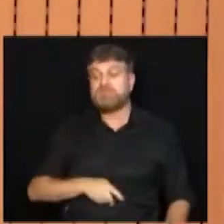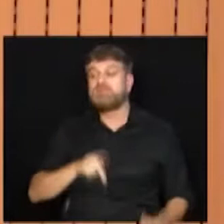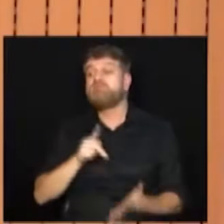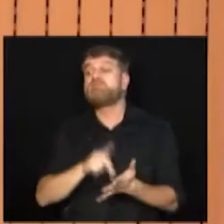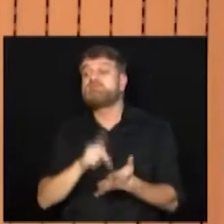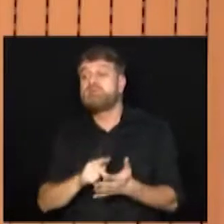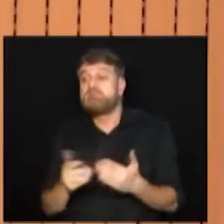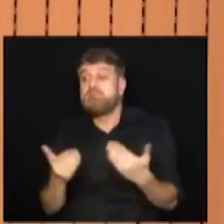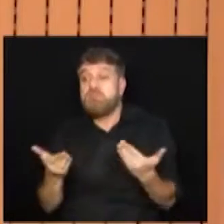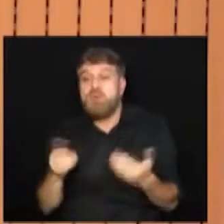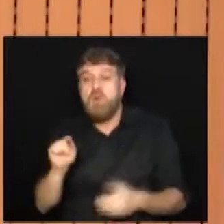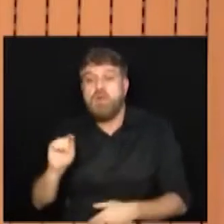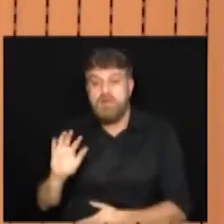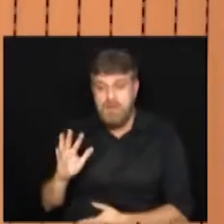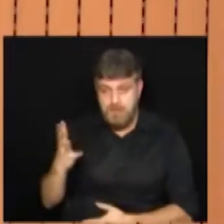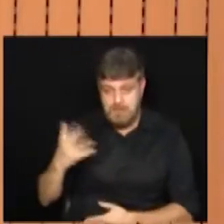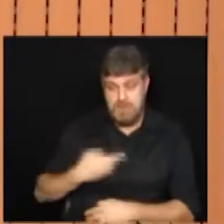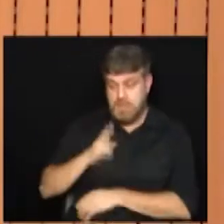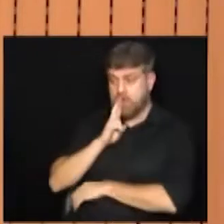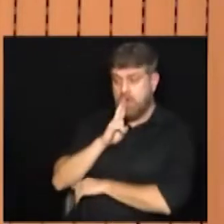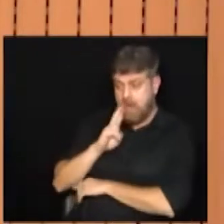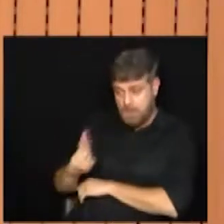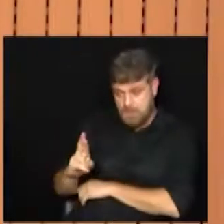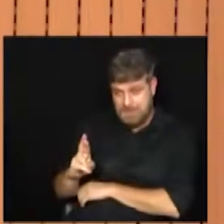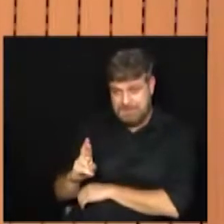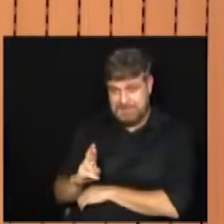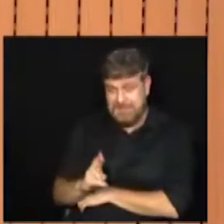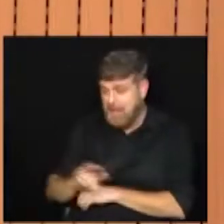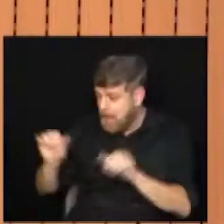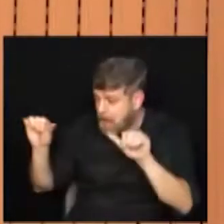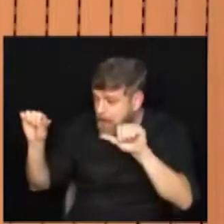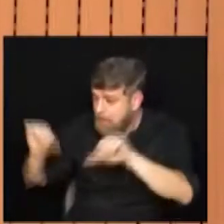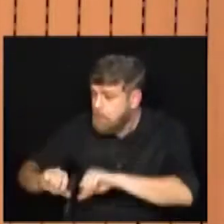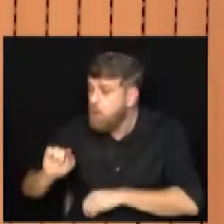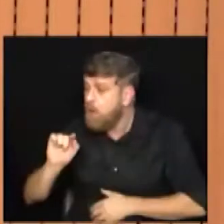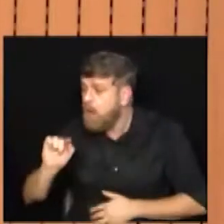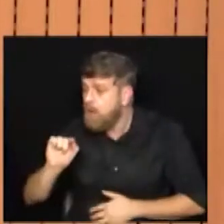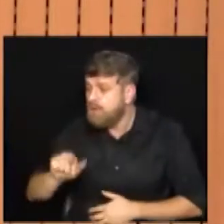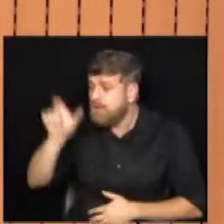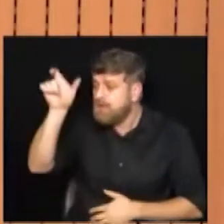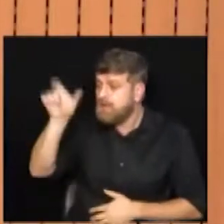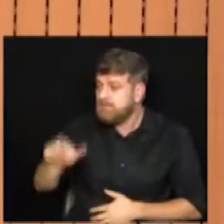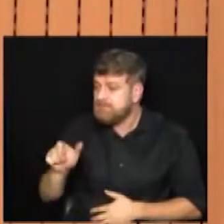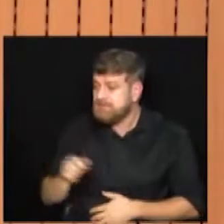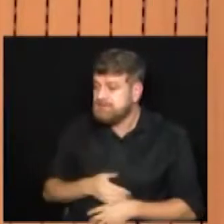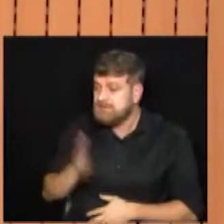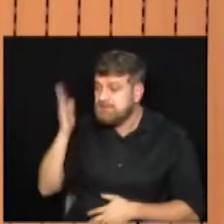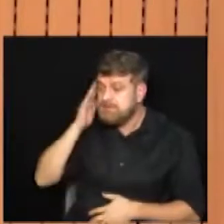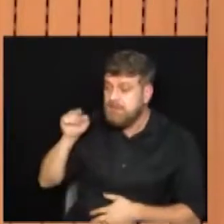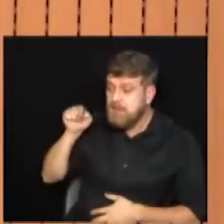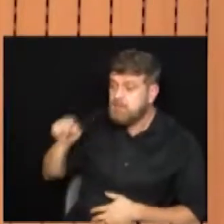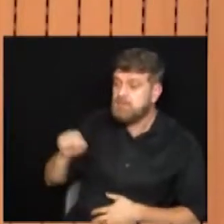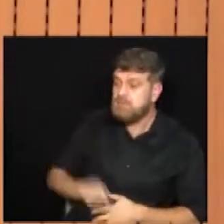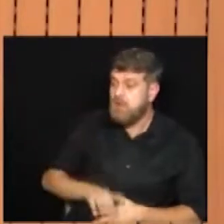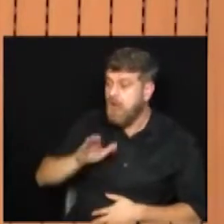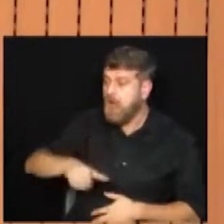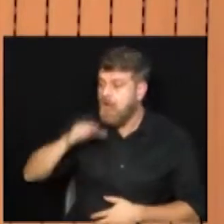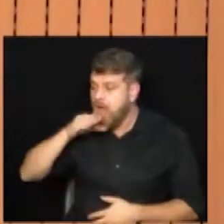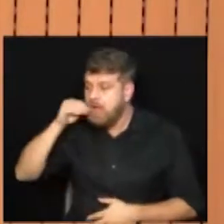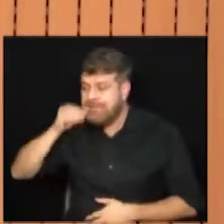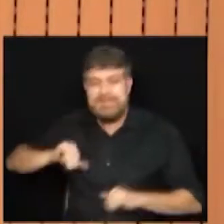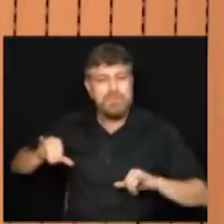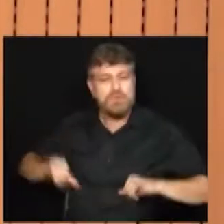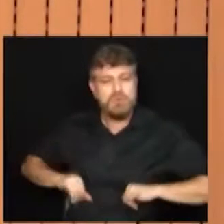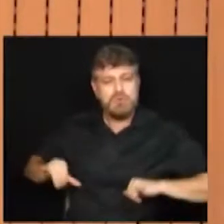verdade. E eu sempre disse o seguinte: pior do que isso é você deixar a criança ou adolescente